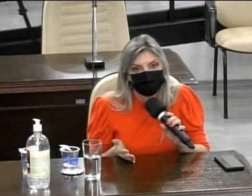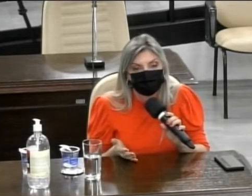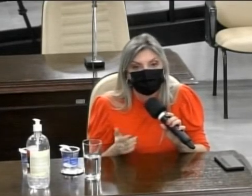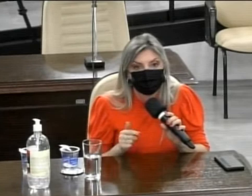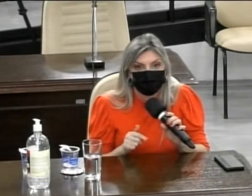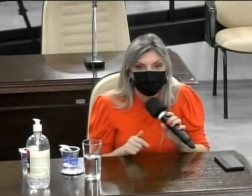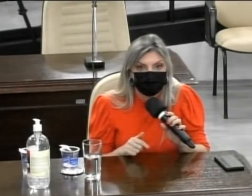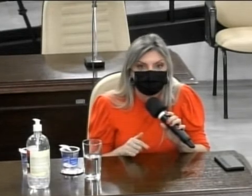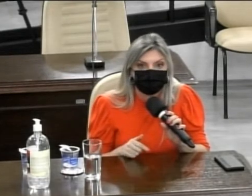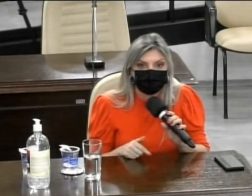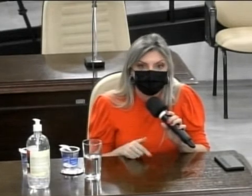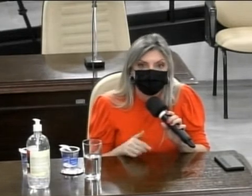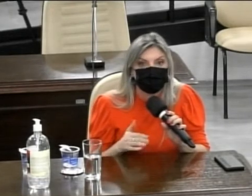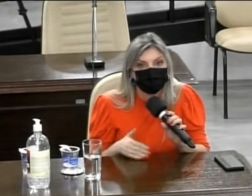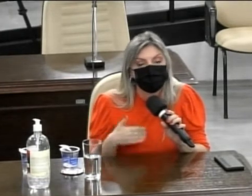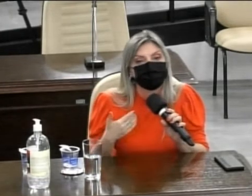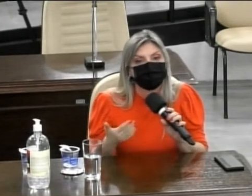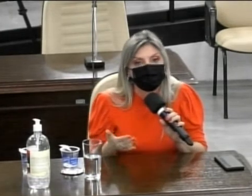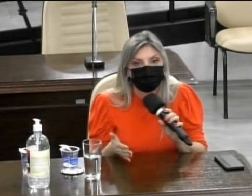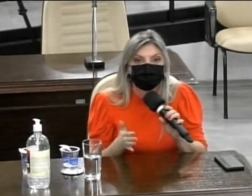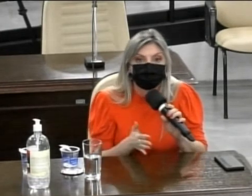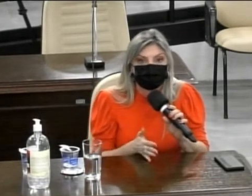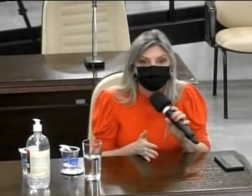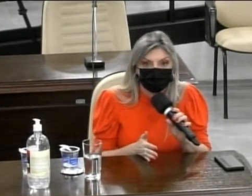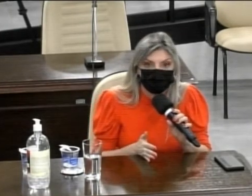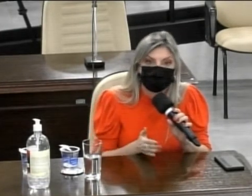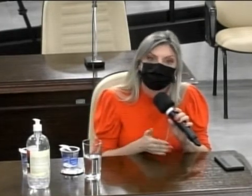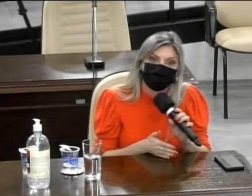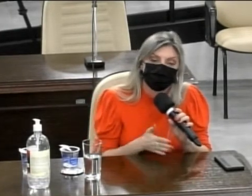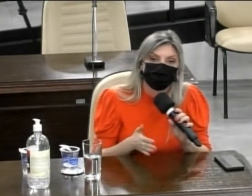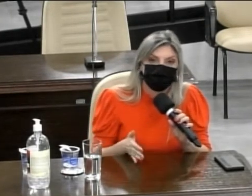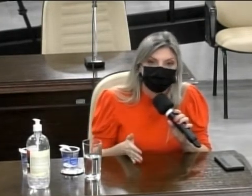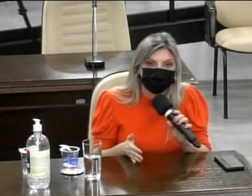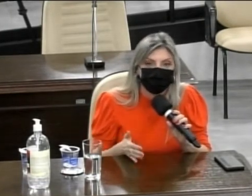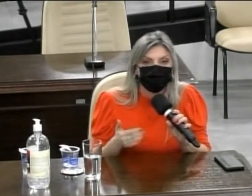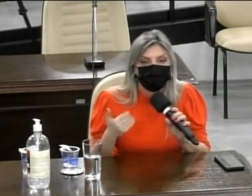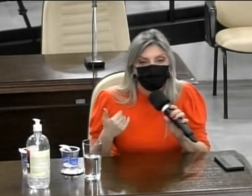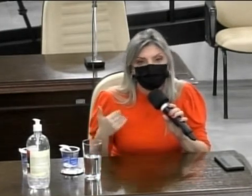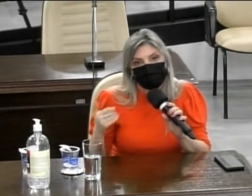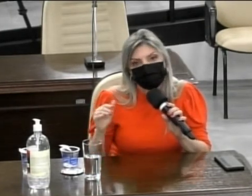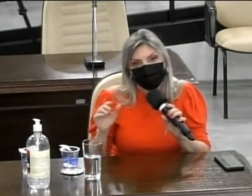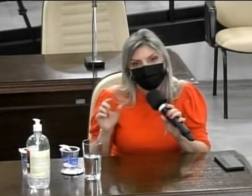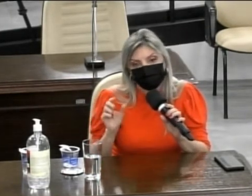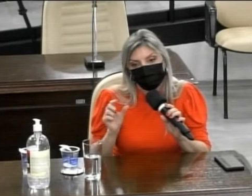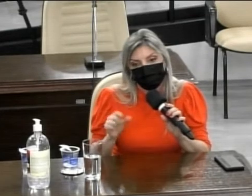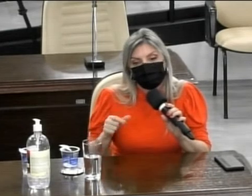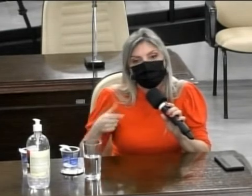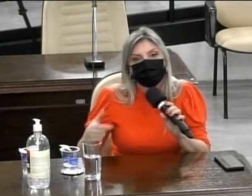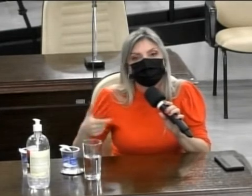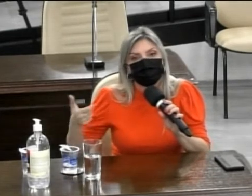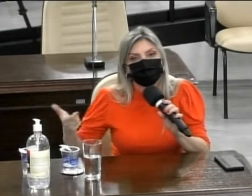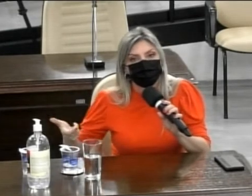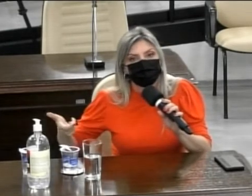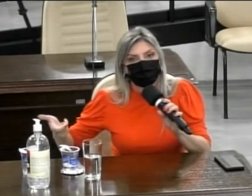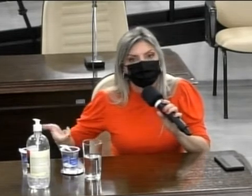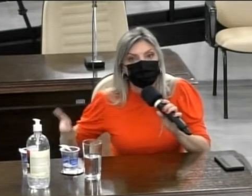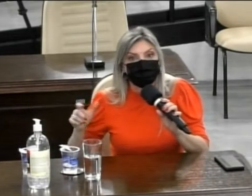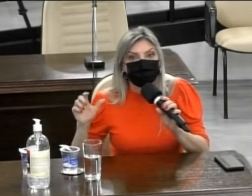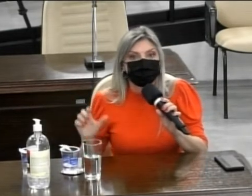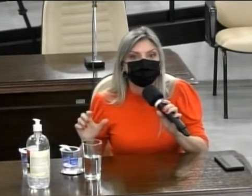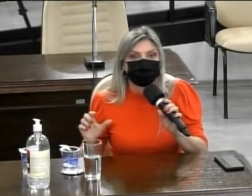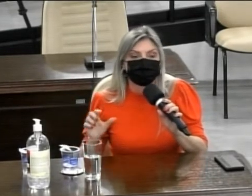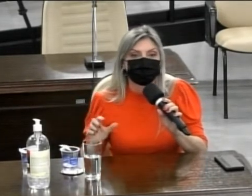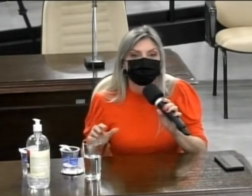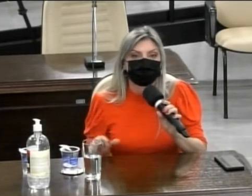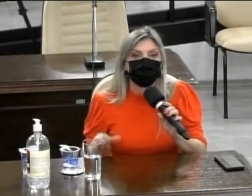mil exames sorológicos também, que aí essa população dos terminais também poderiam ir. O município colocou nesses locais,